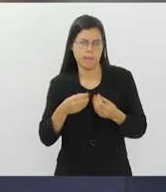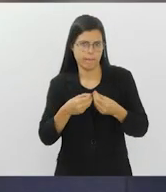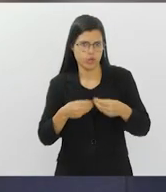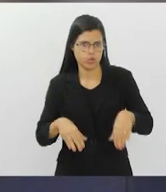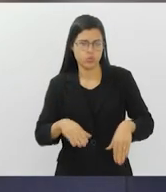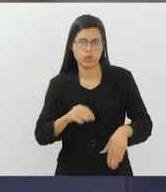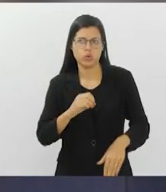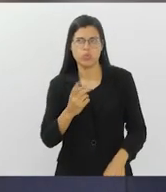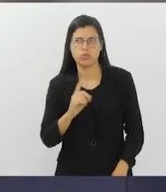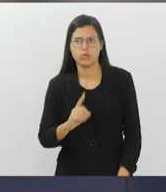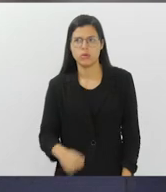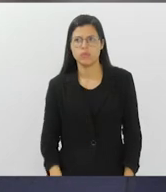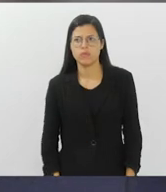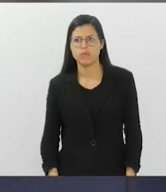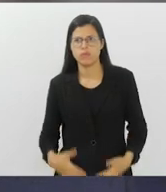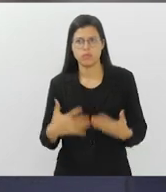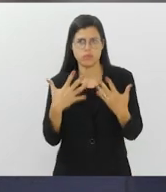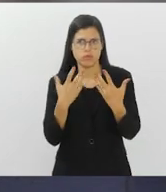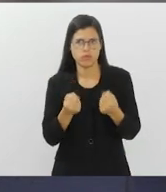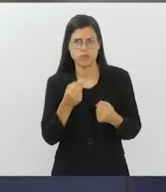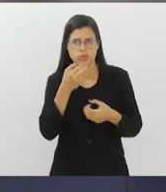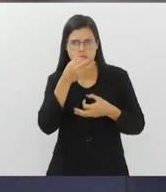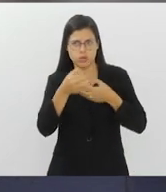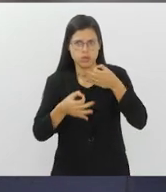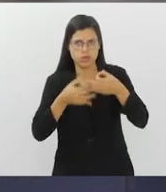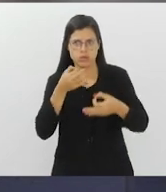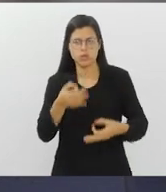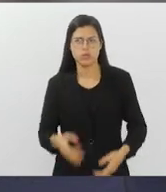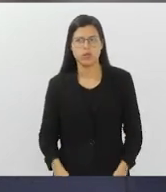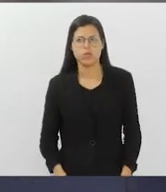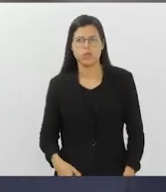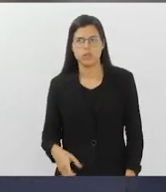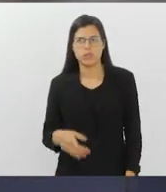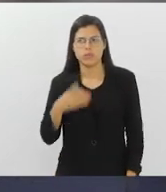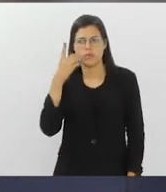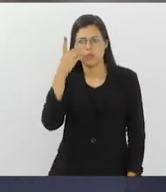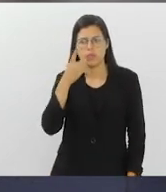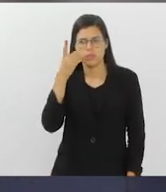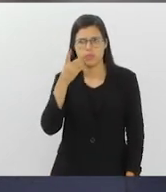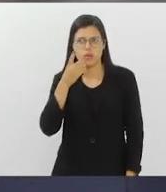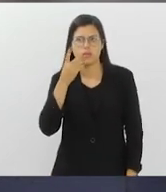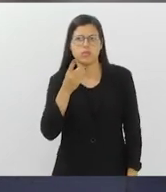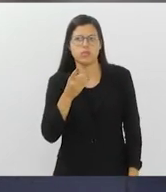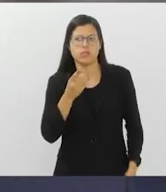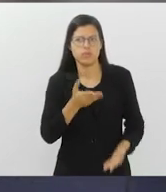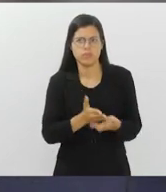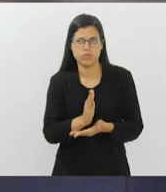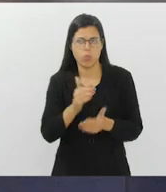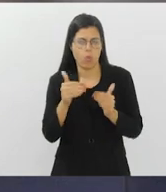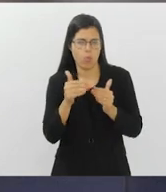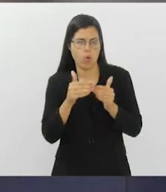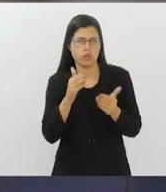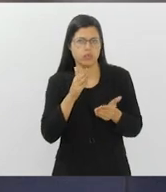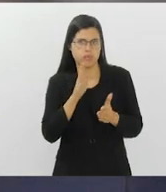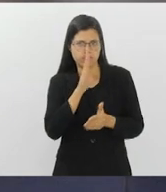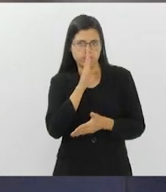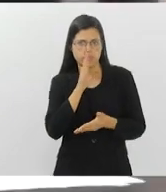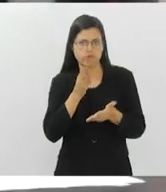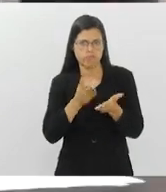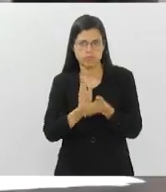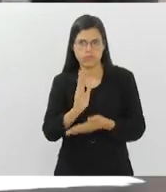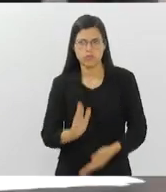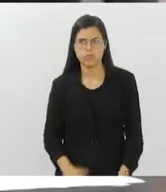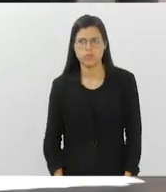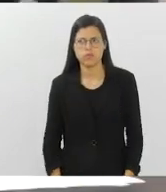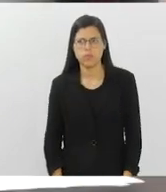Acata a sugestão do deputado Júlio, colocando em voto. Os que aprovam permaneçam como estão, aprovado. É importante, do Júlio. Só